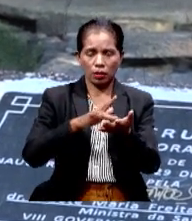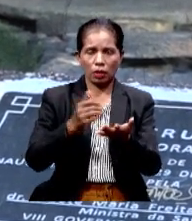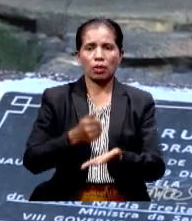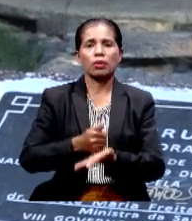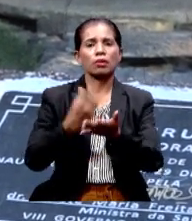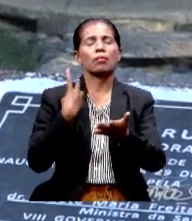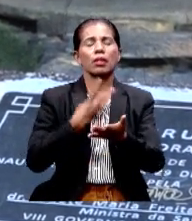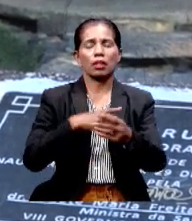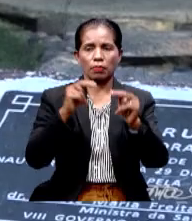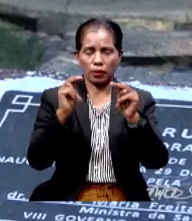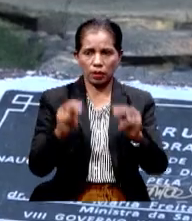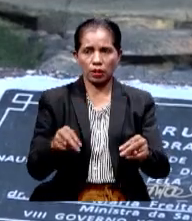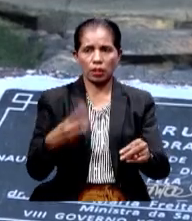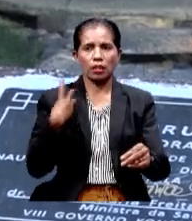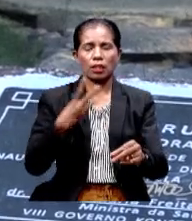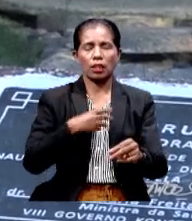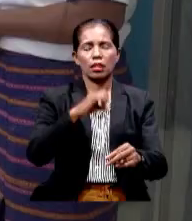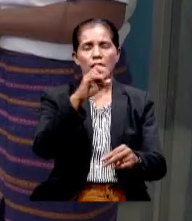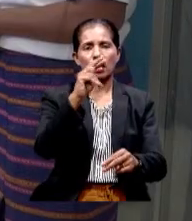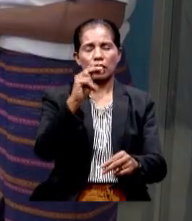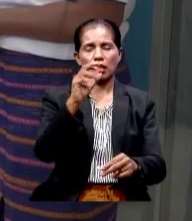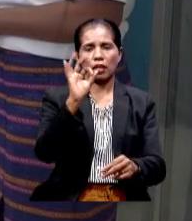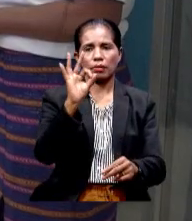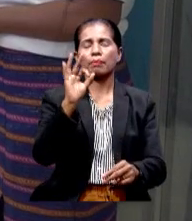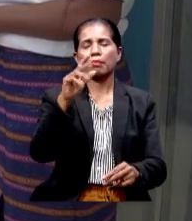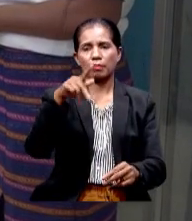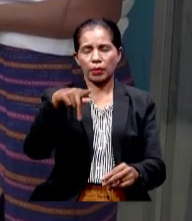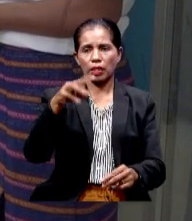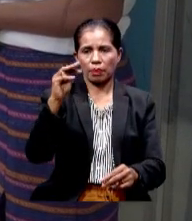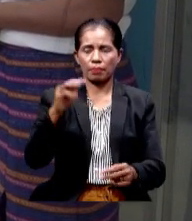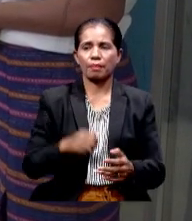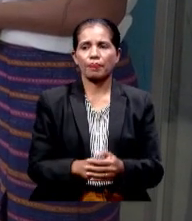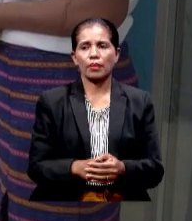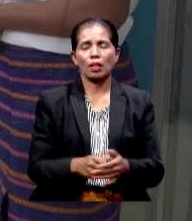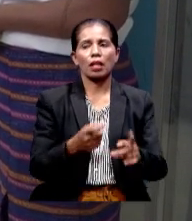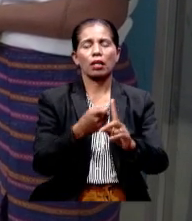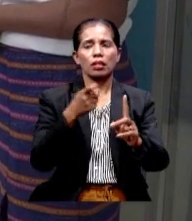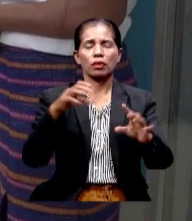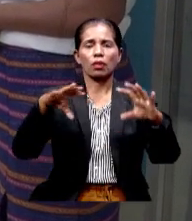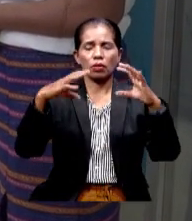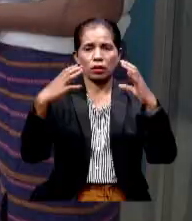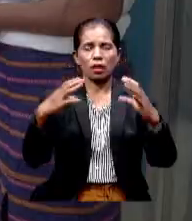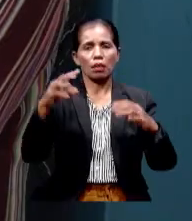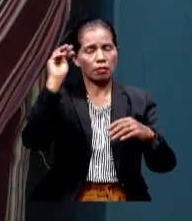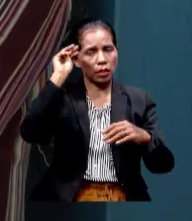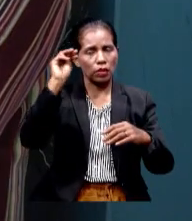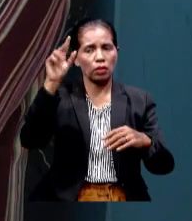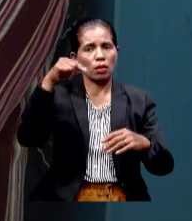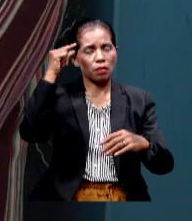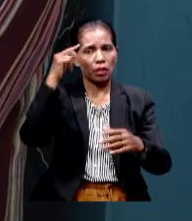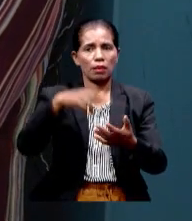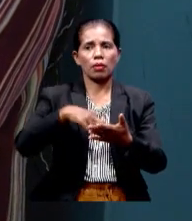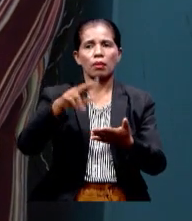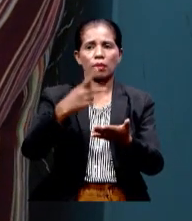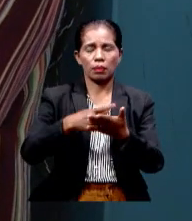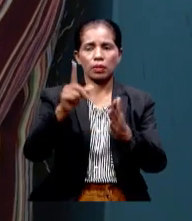ne tantangan bot ba INFPM. Antes ne li husi reunião conselho ministro, governo aprova proposta